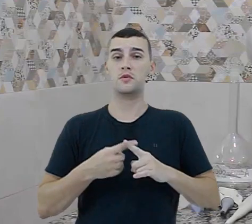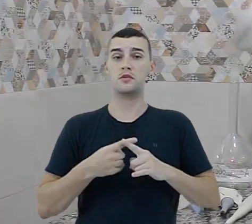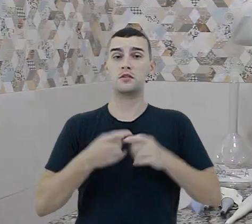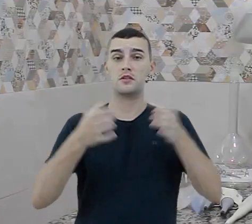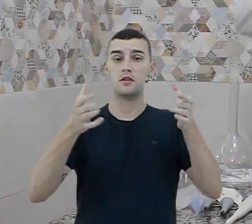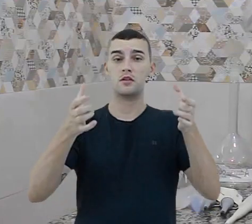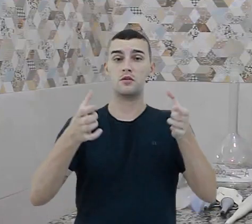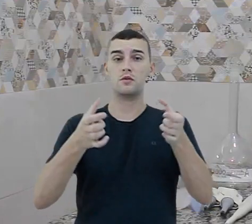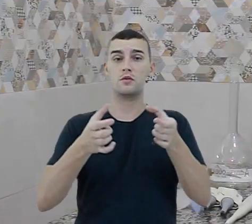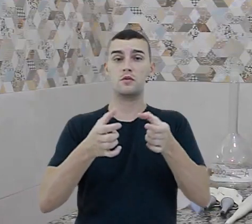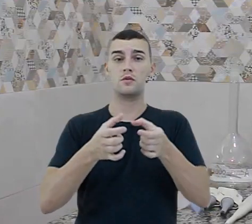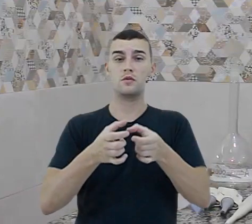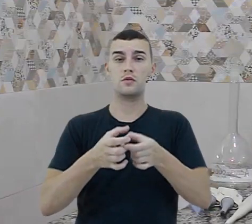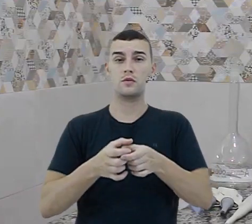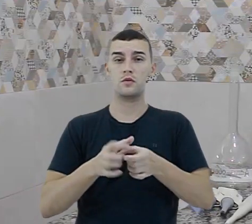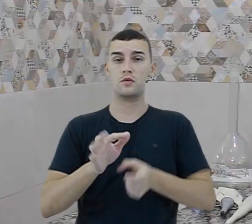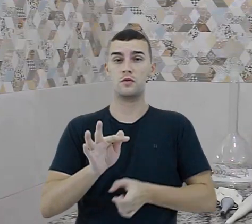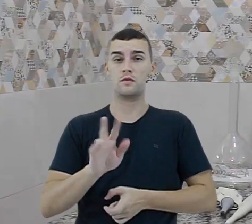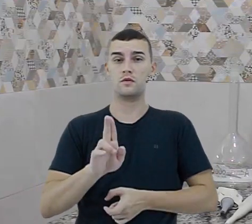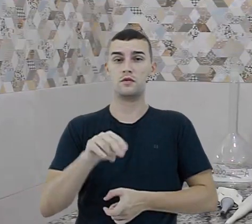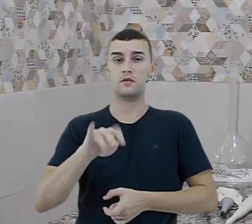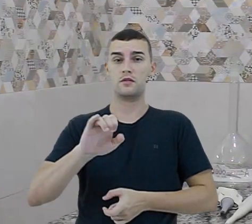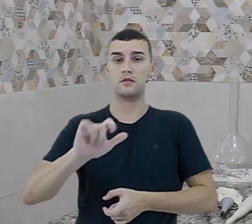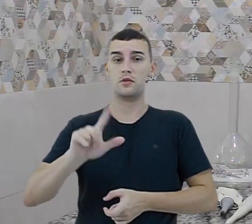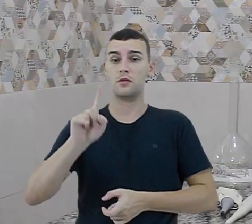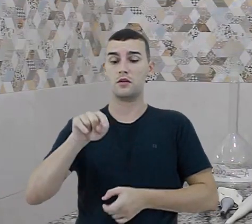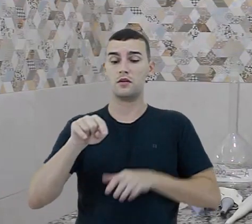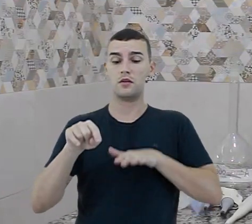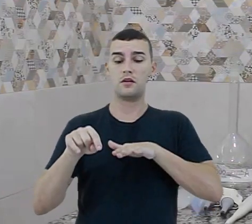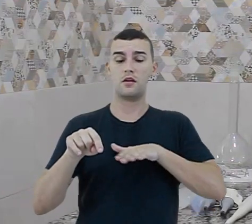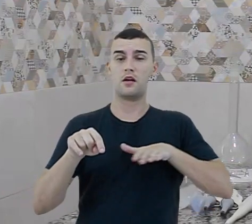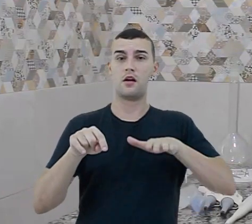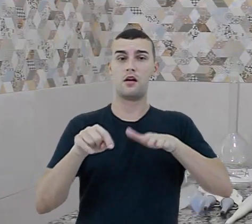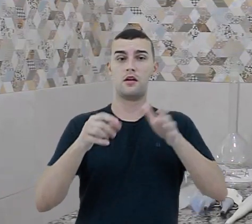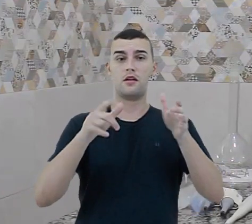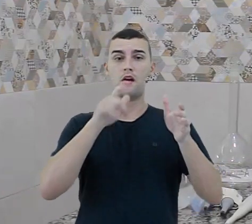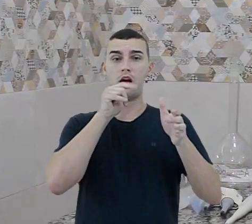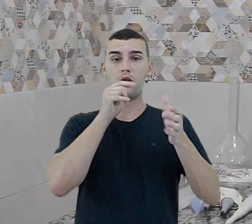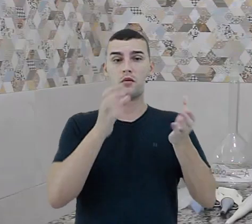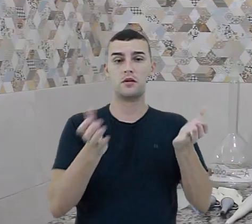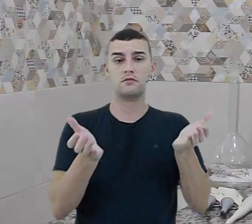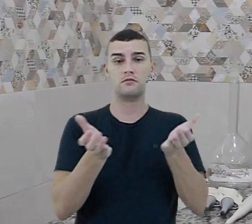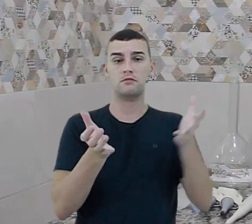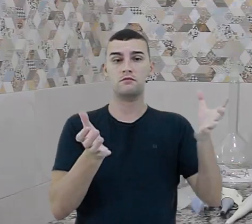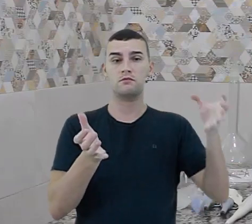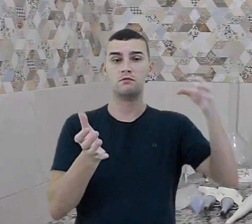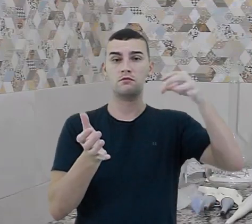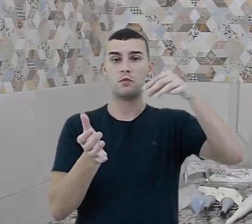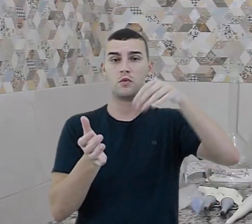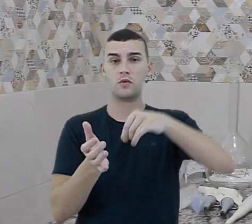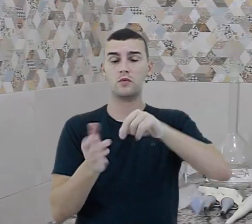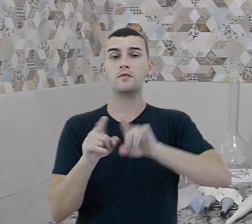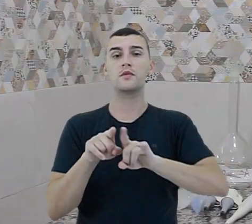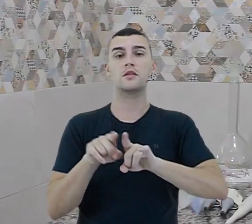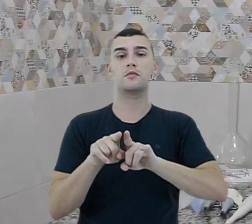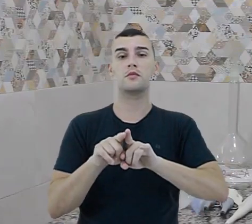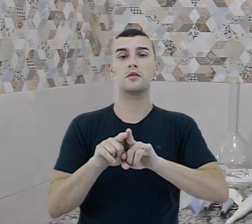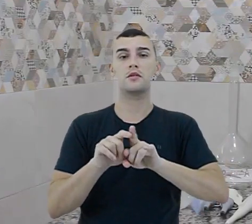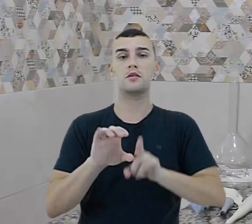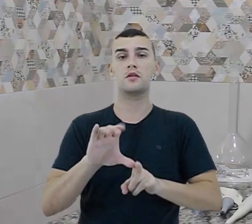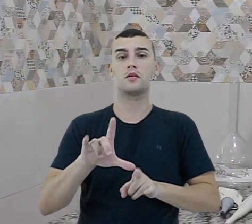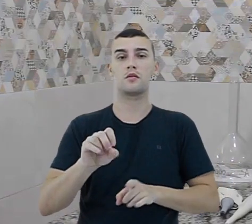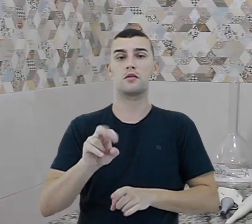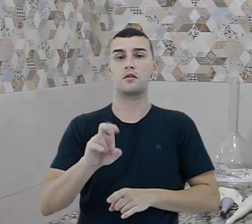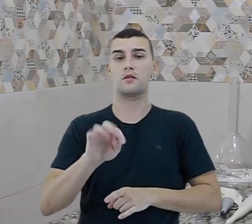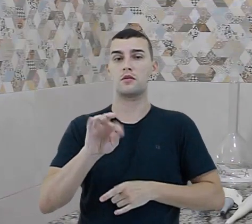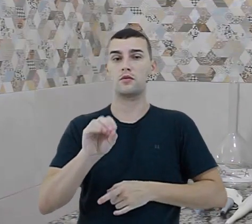O funil ele vai me fornecer uma área de coleta, tanto da água quanto do cloreto de